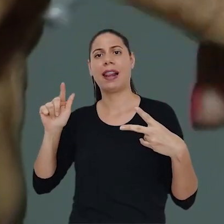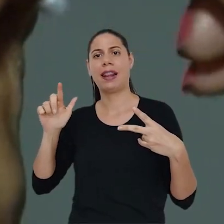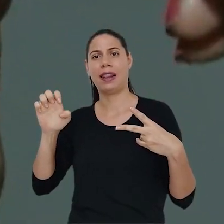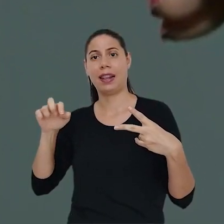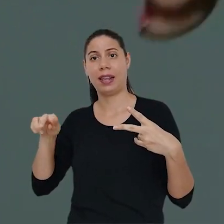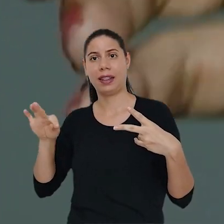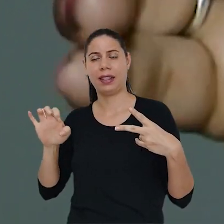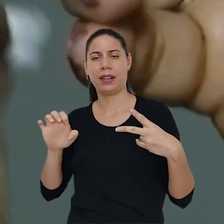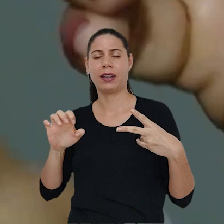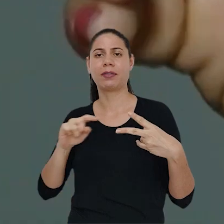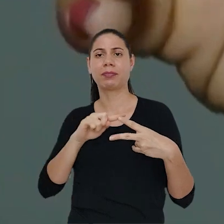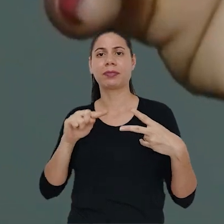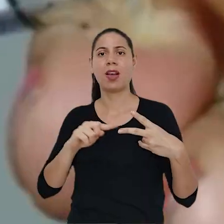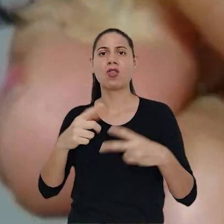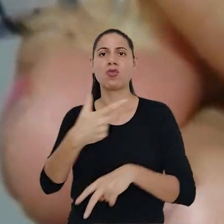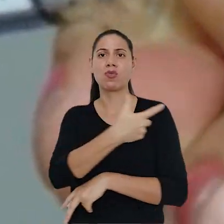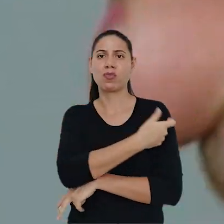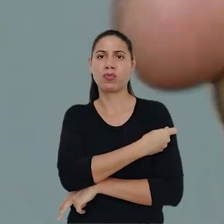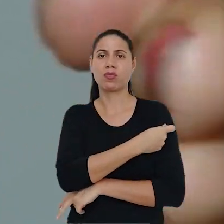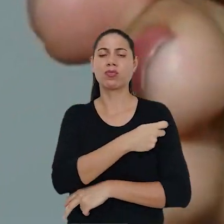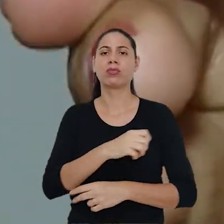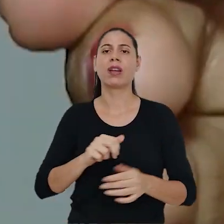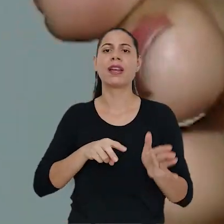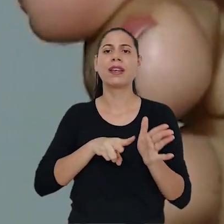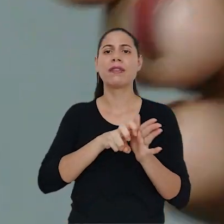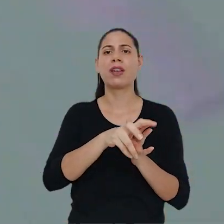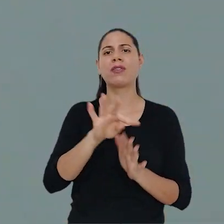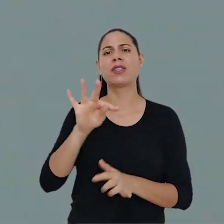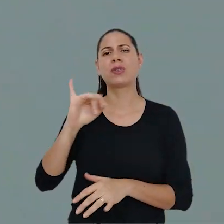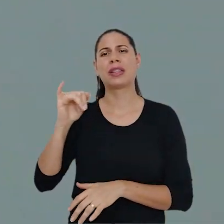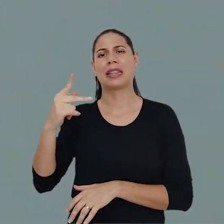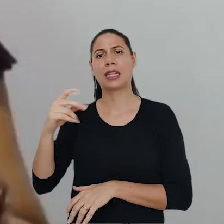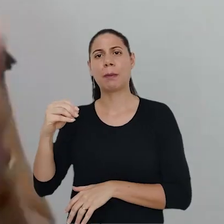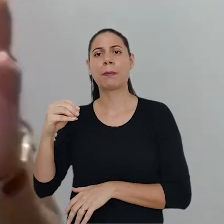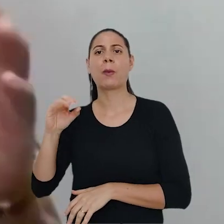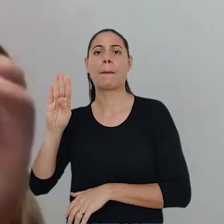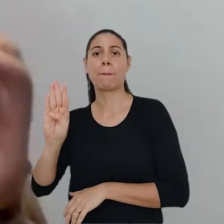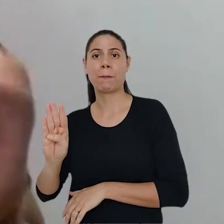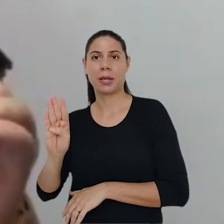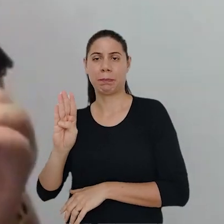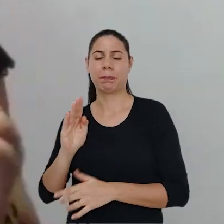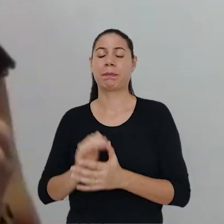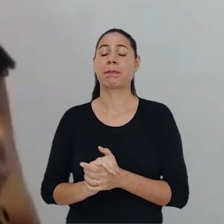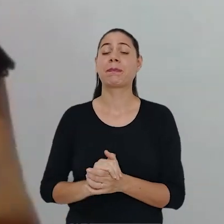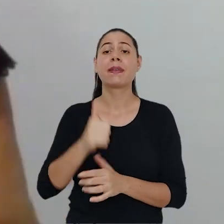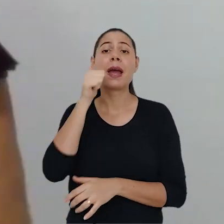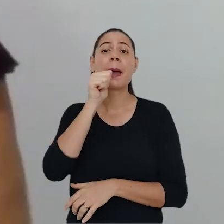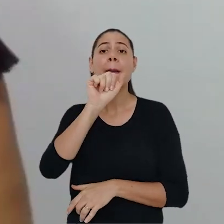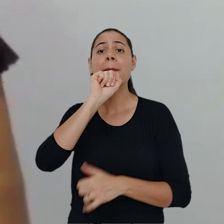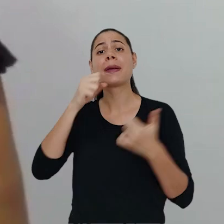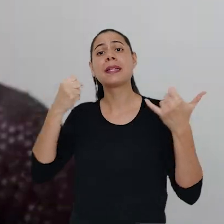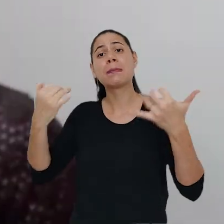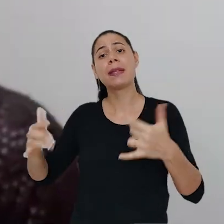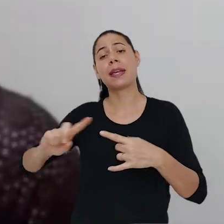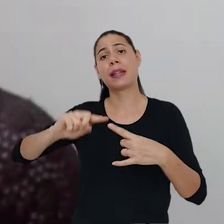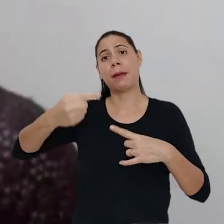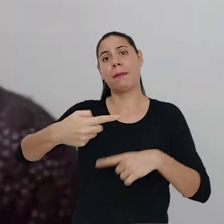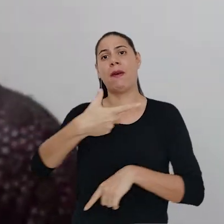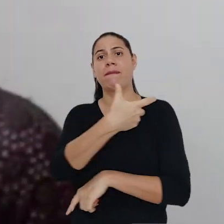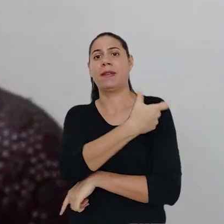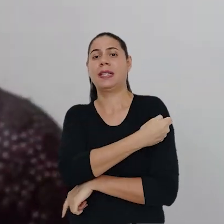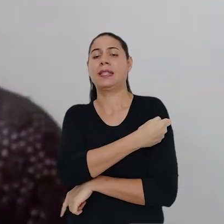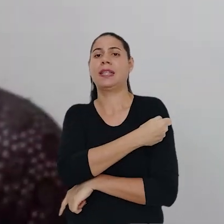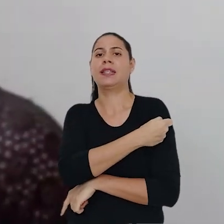coqueluche, tétano e de infecções graves causadas pelo vírus influenza tipo B. A mãe conta que após as vacinas, a criança